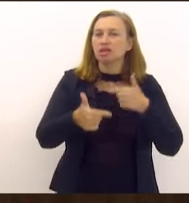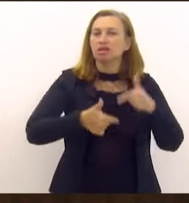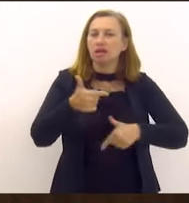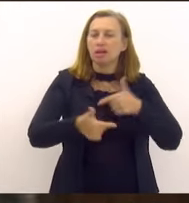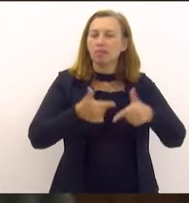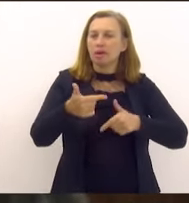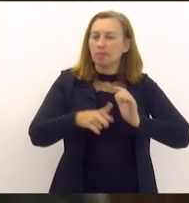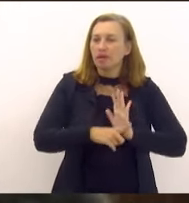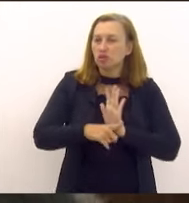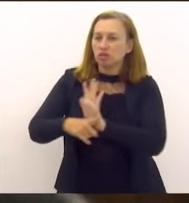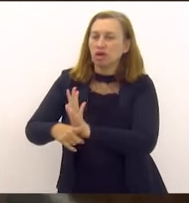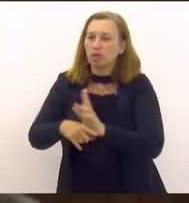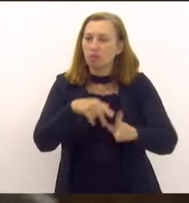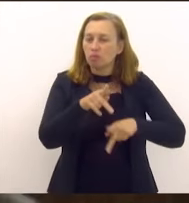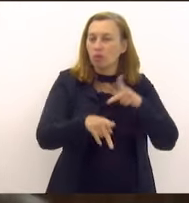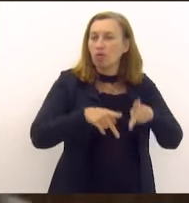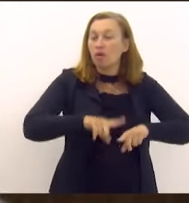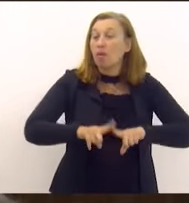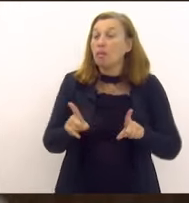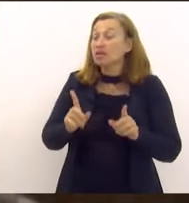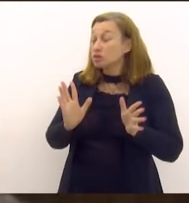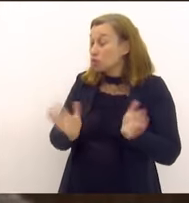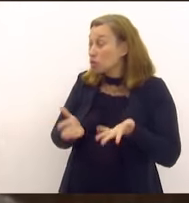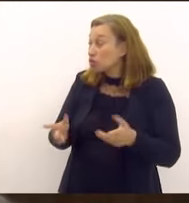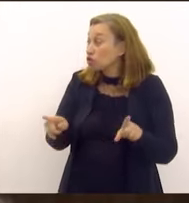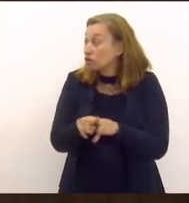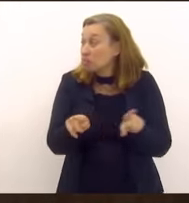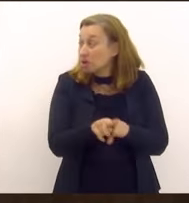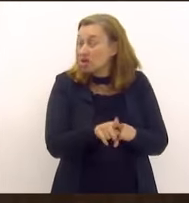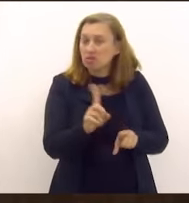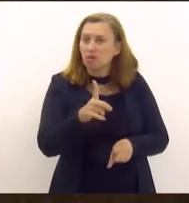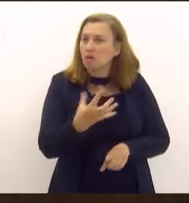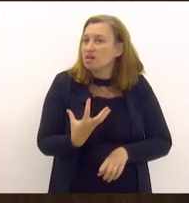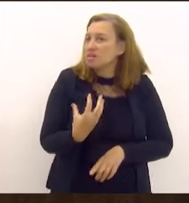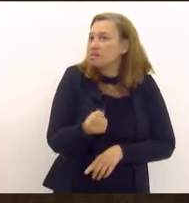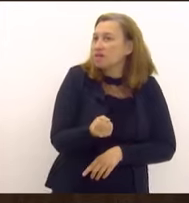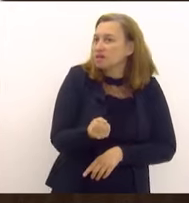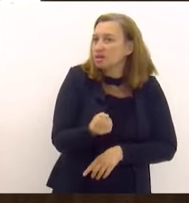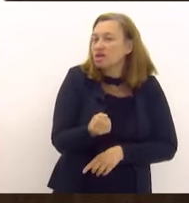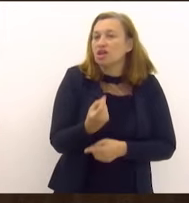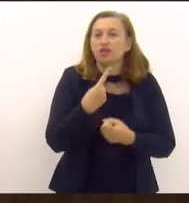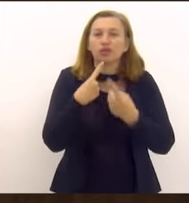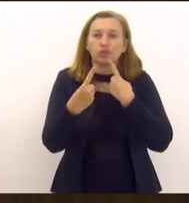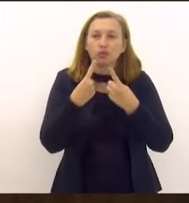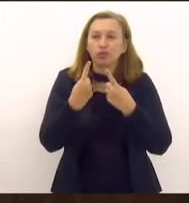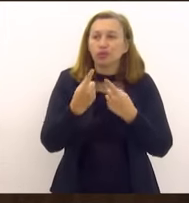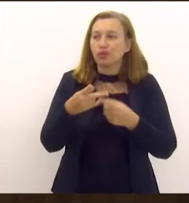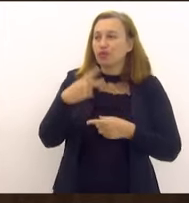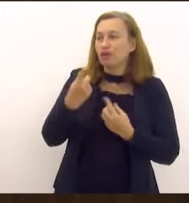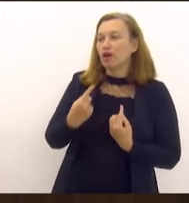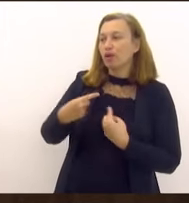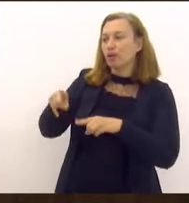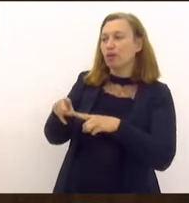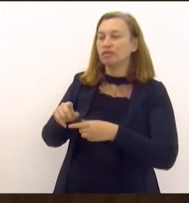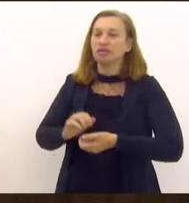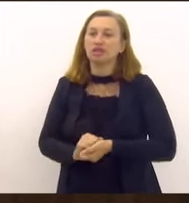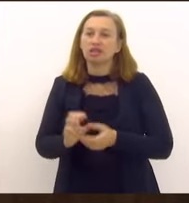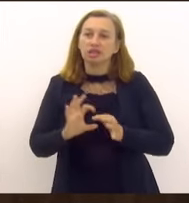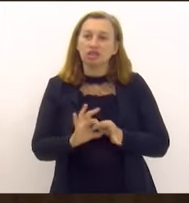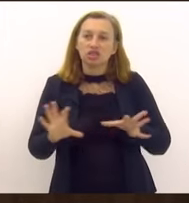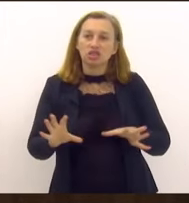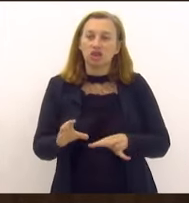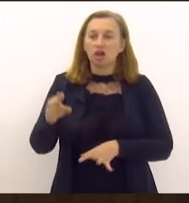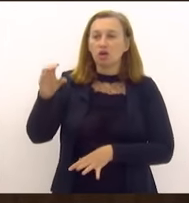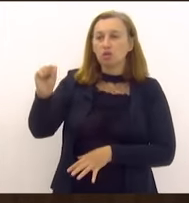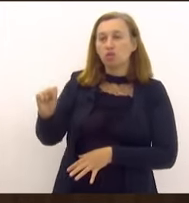a população, mas que hoje também a gente não vai aceitar esse discurso de oposição querendo deixar o Sul